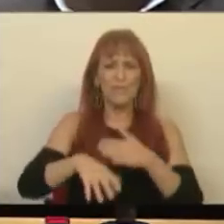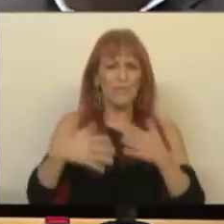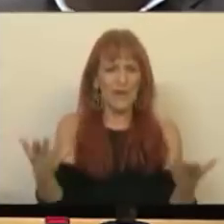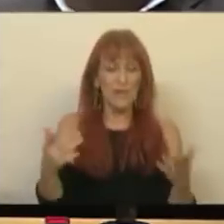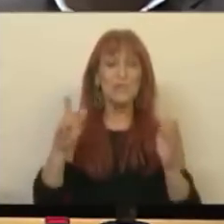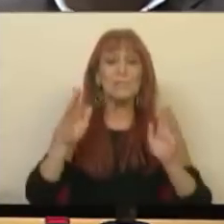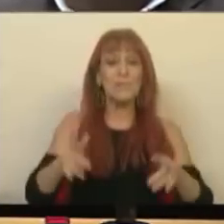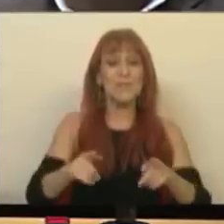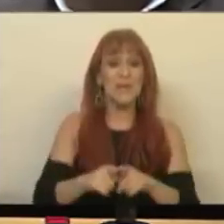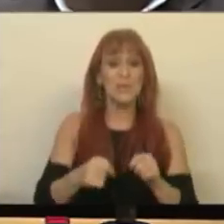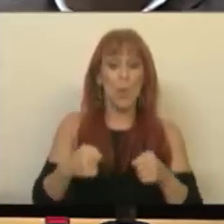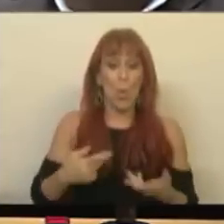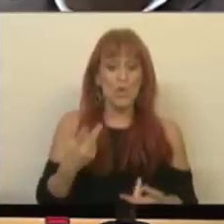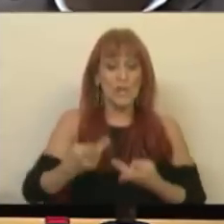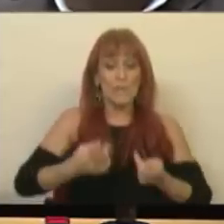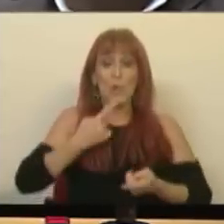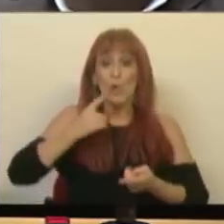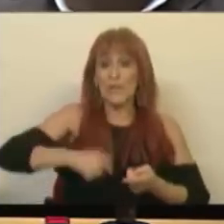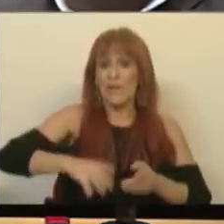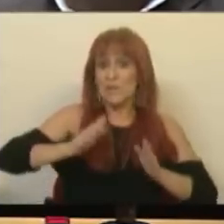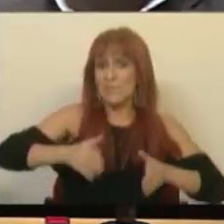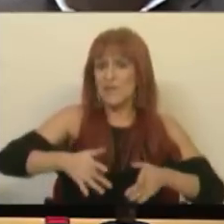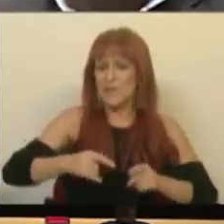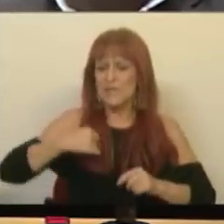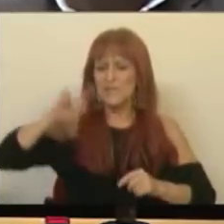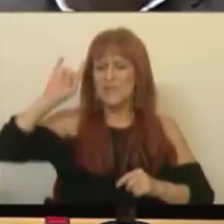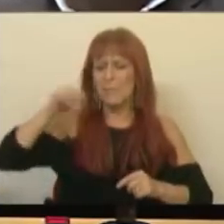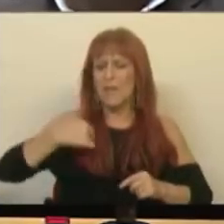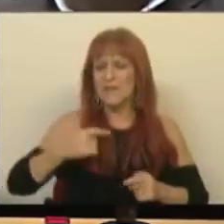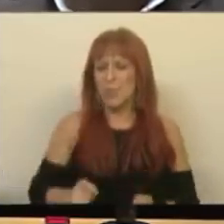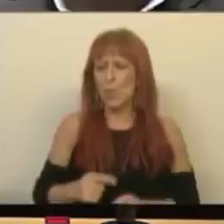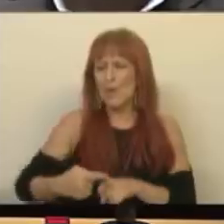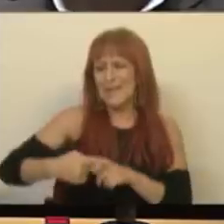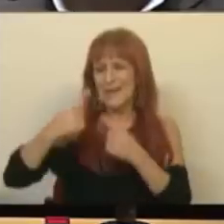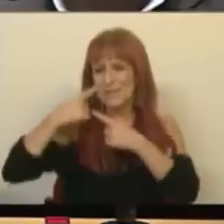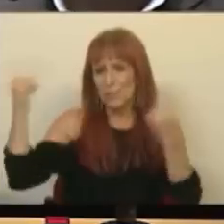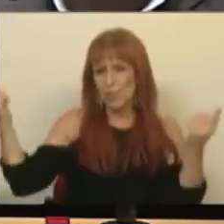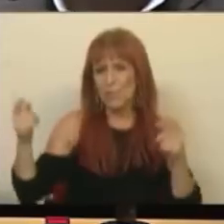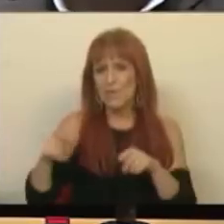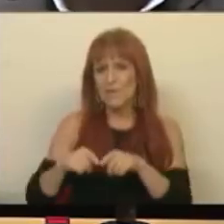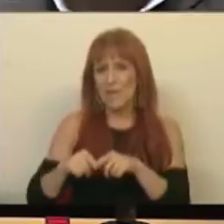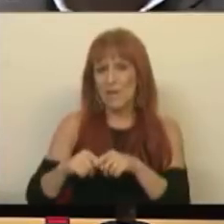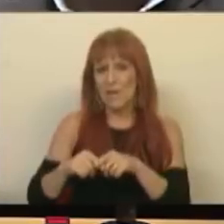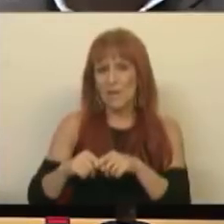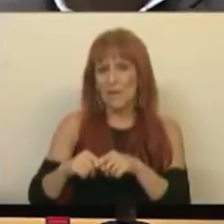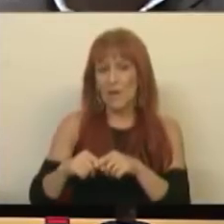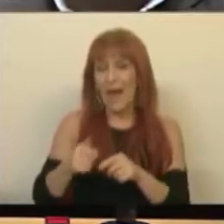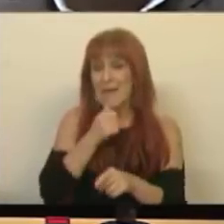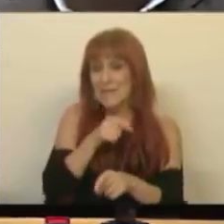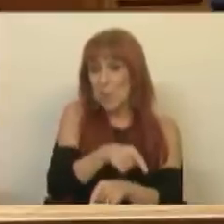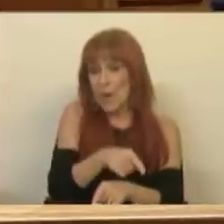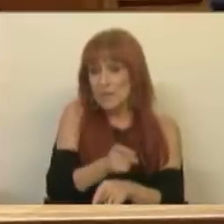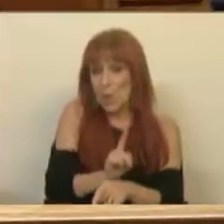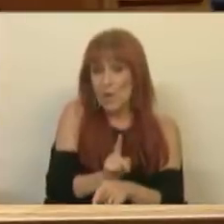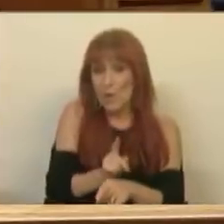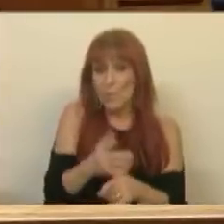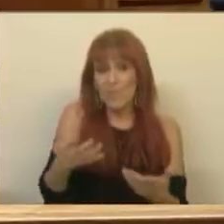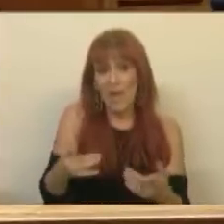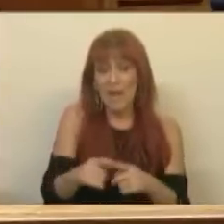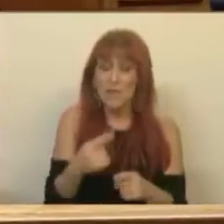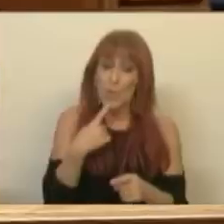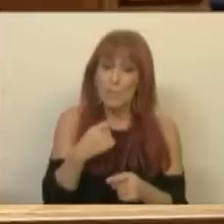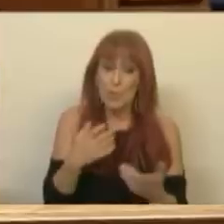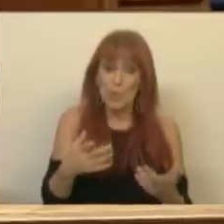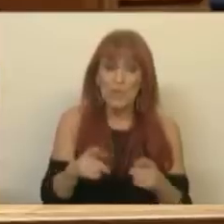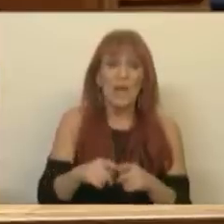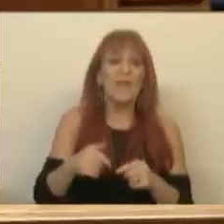devem hoje ser reavaliadas para sabermos se foi o interesse público à decisão ou não E é isso que